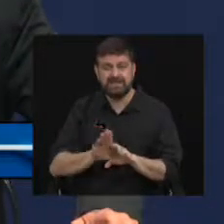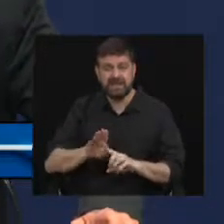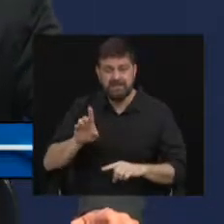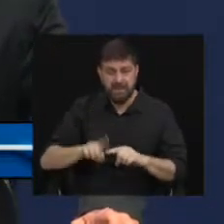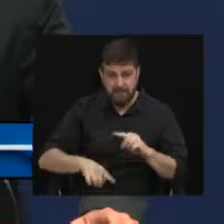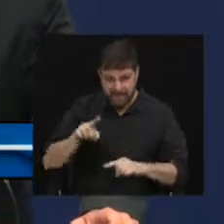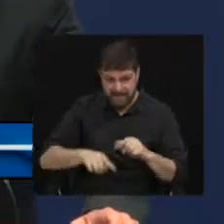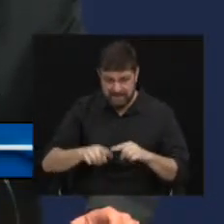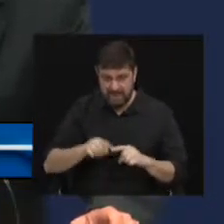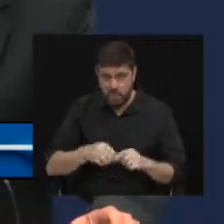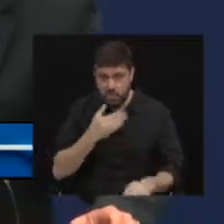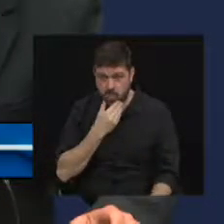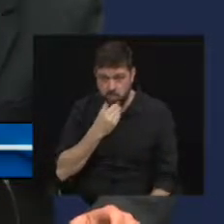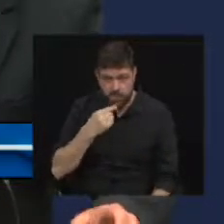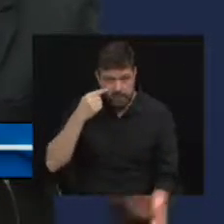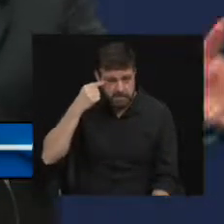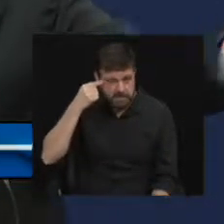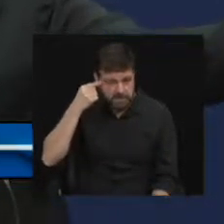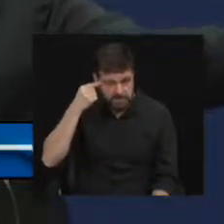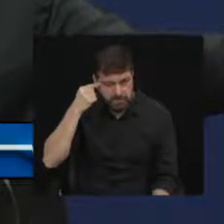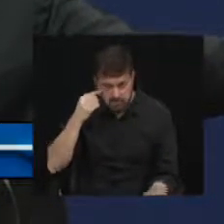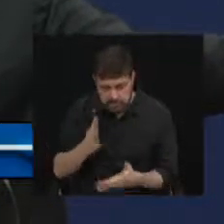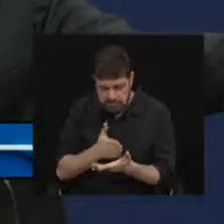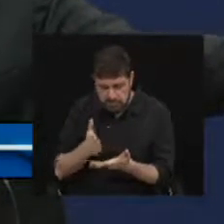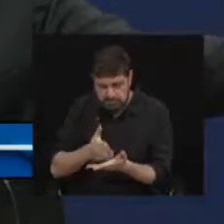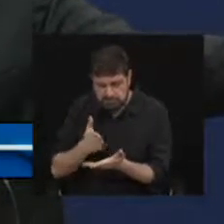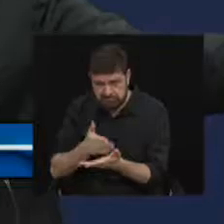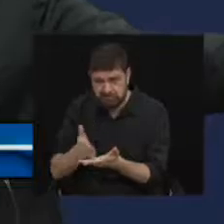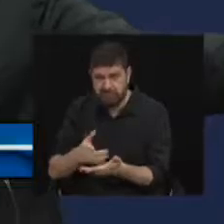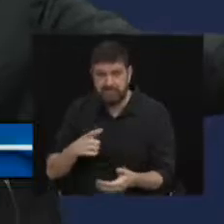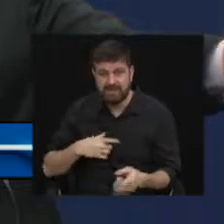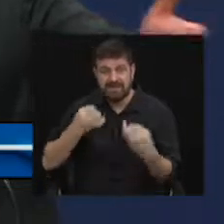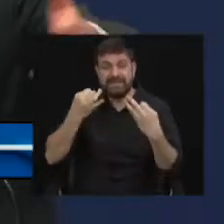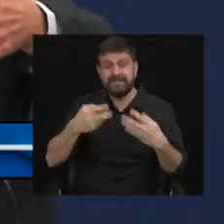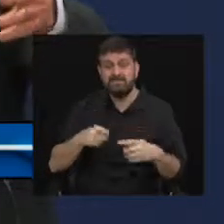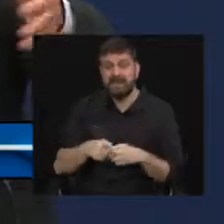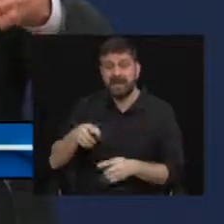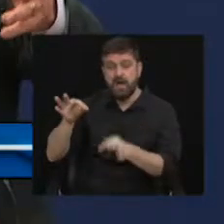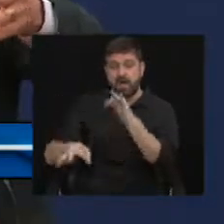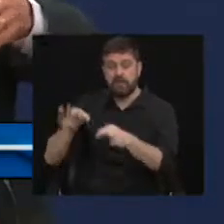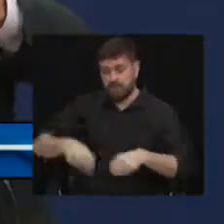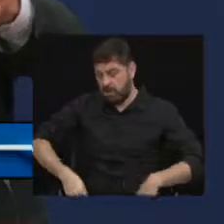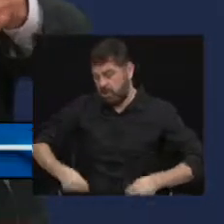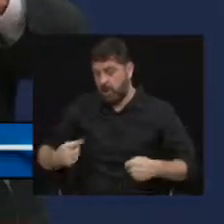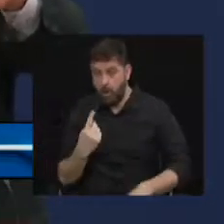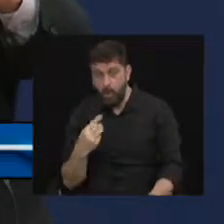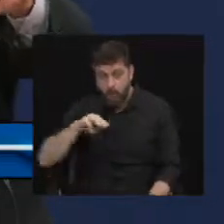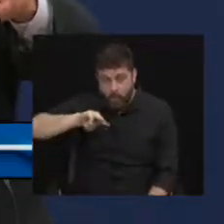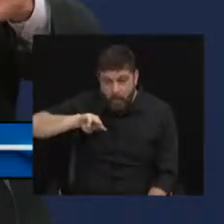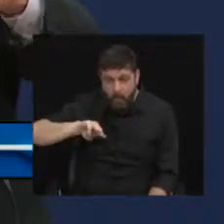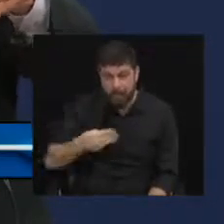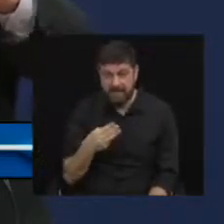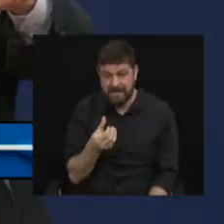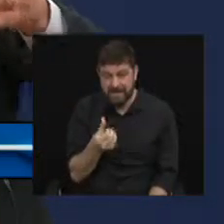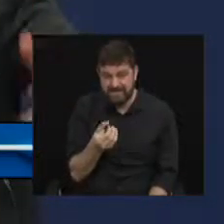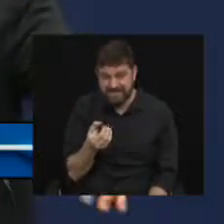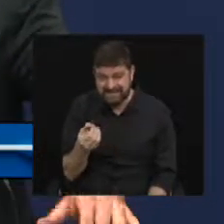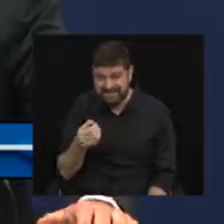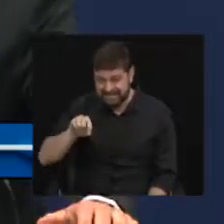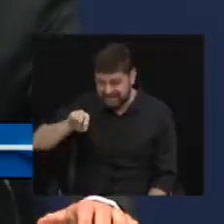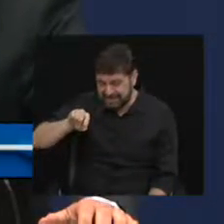fez escola. O Pedro Serafim, num curtíssimo espaço de tempo, fez escola para esse